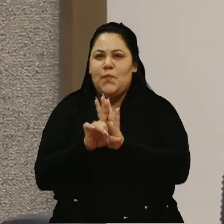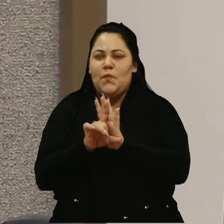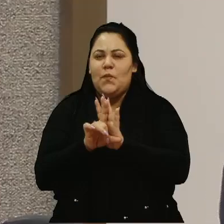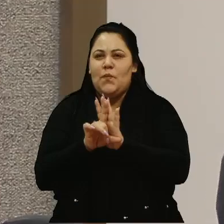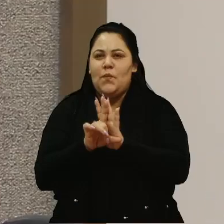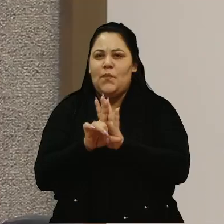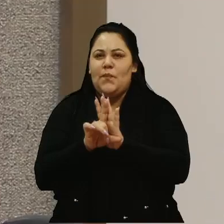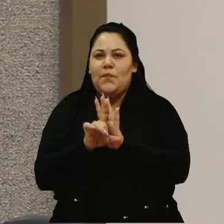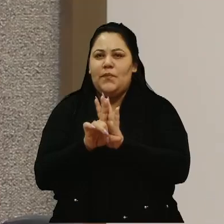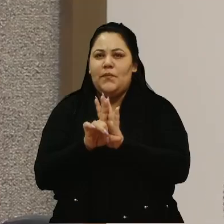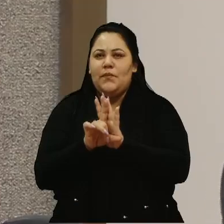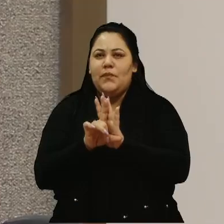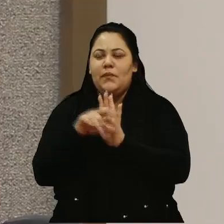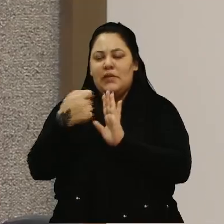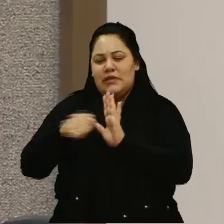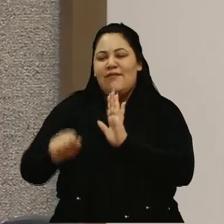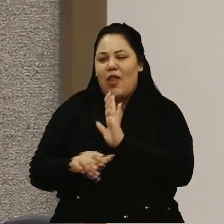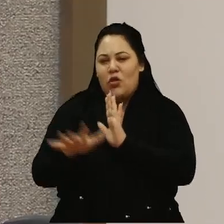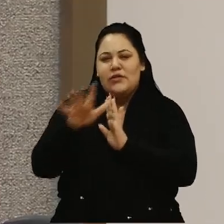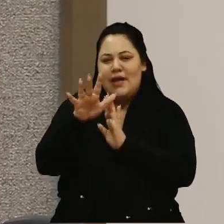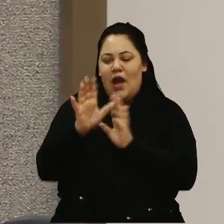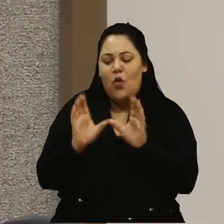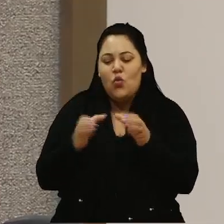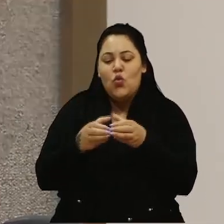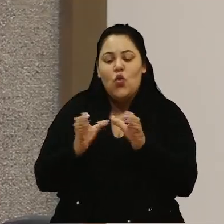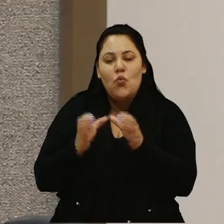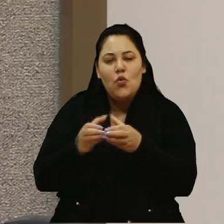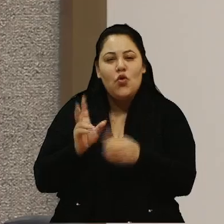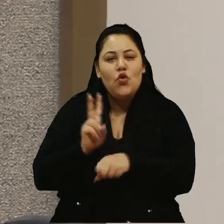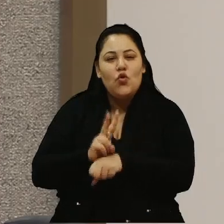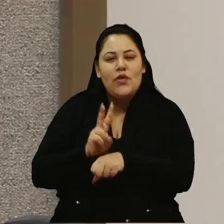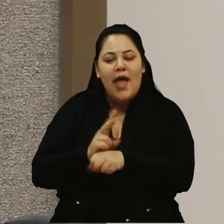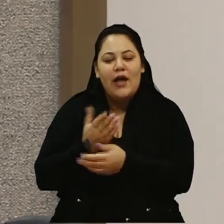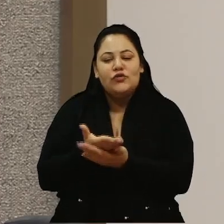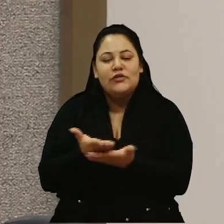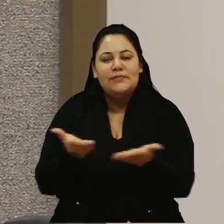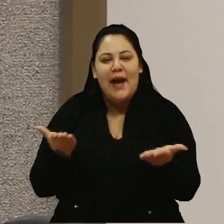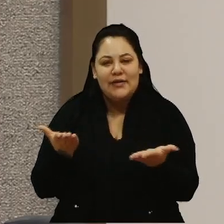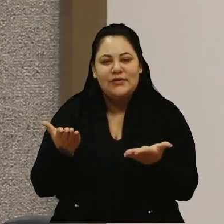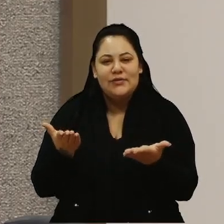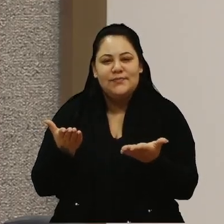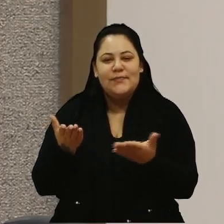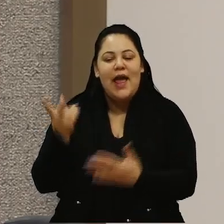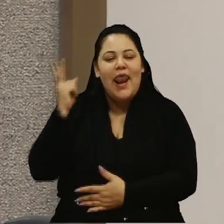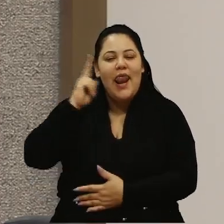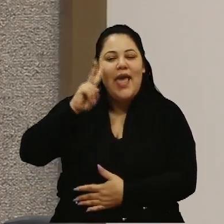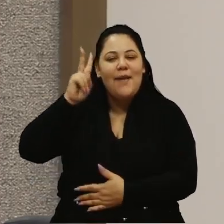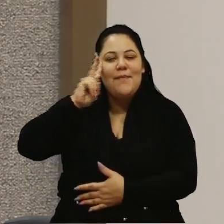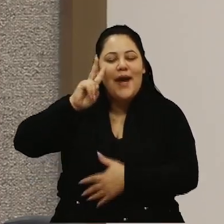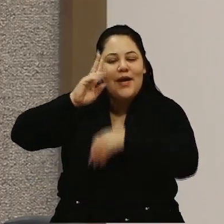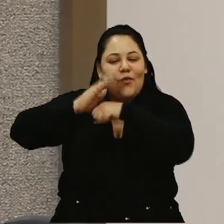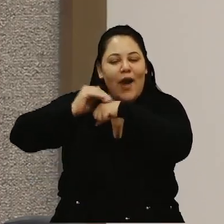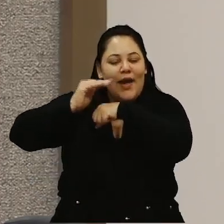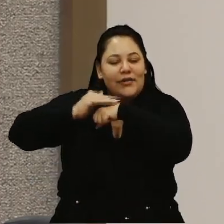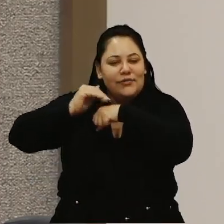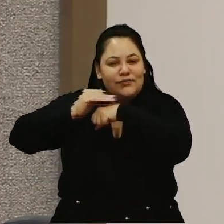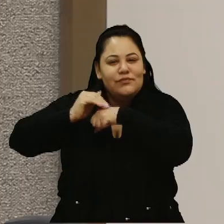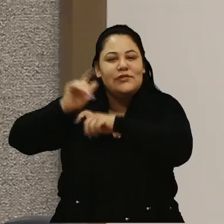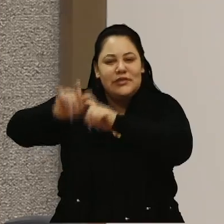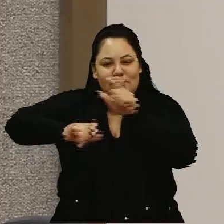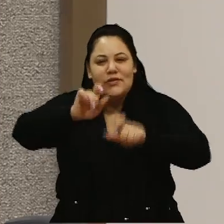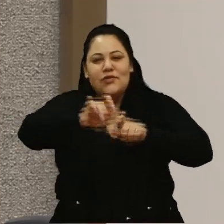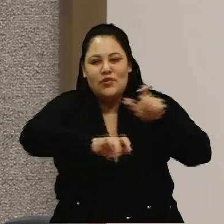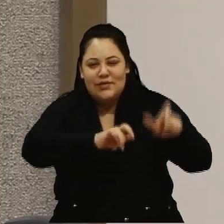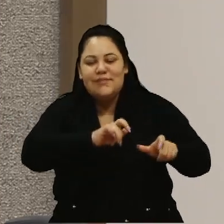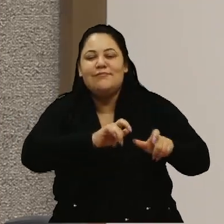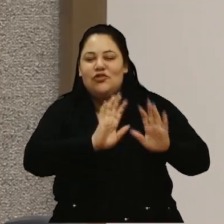artilharia, garante, né, a perenidade, né, desse espaço e da memória afetiva, né, da memória do